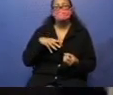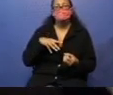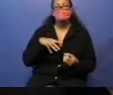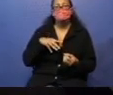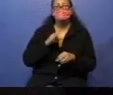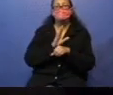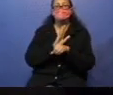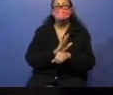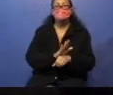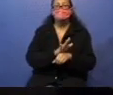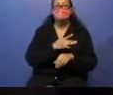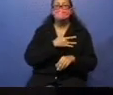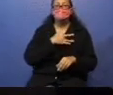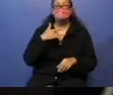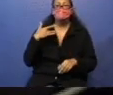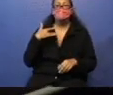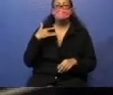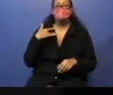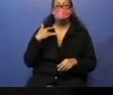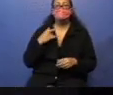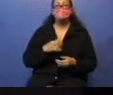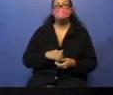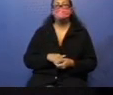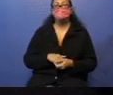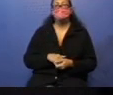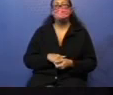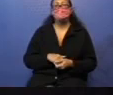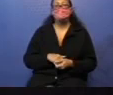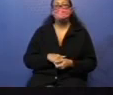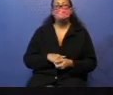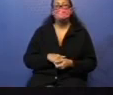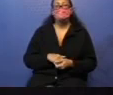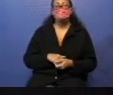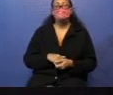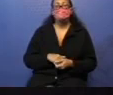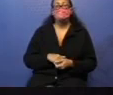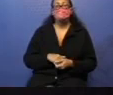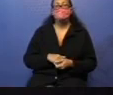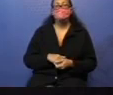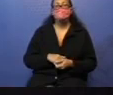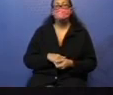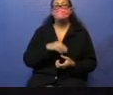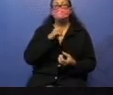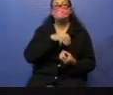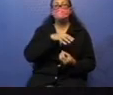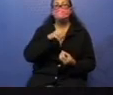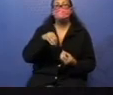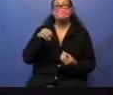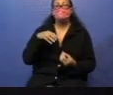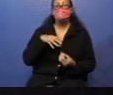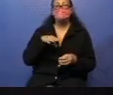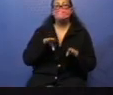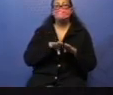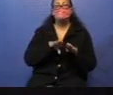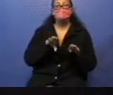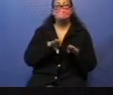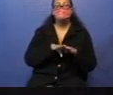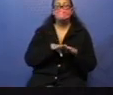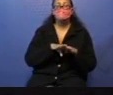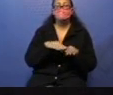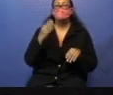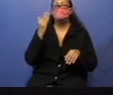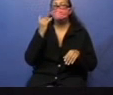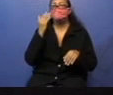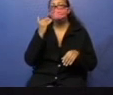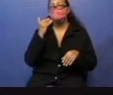são benéficos para nós. Como nós já tínhamos falado, os fungos também na produção dos